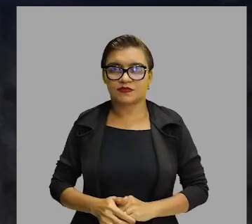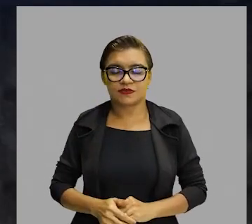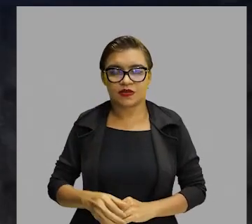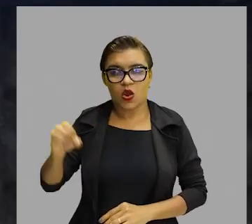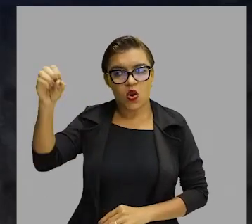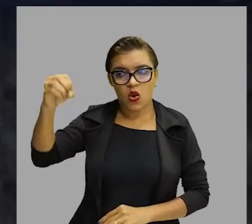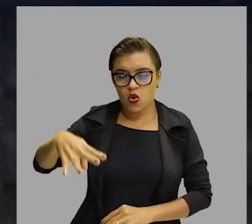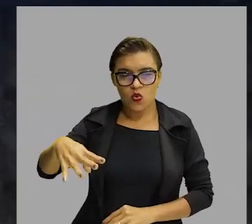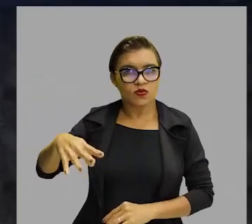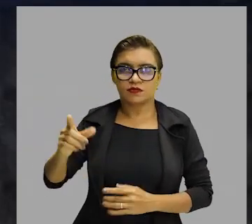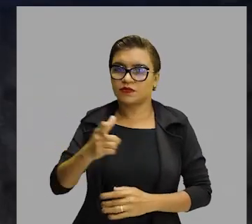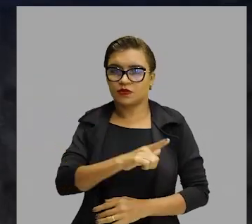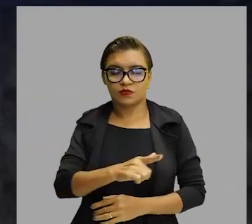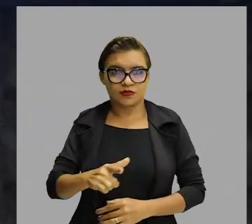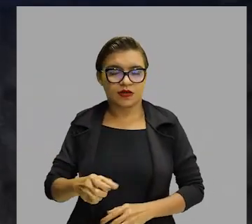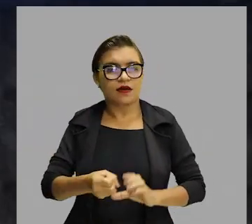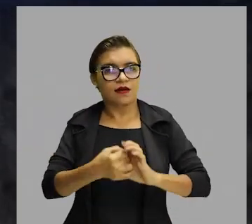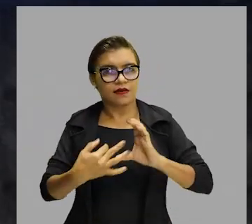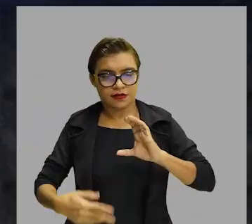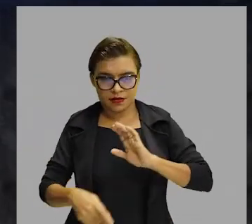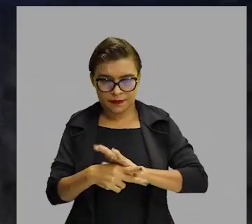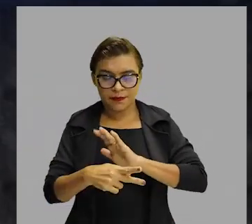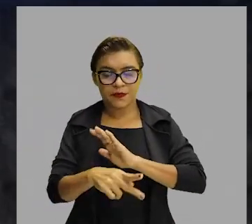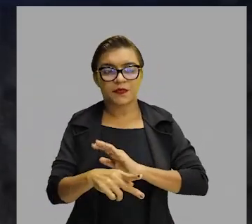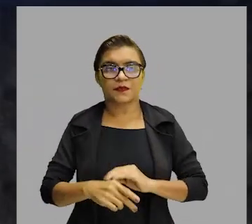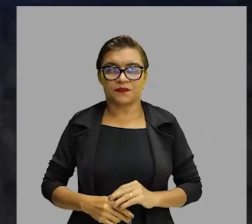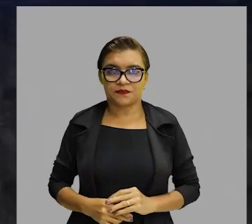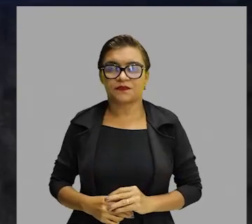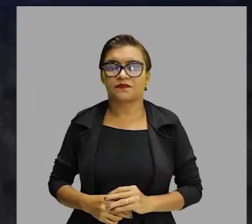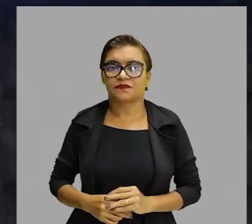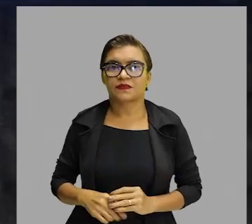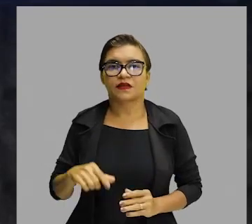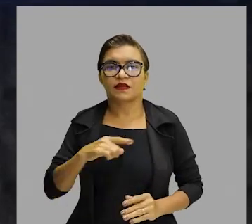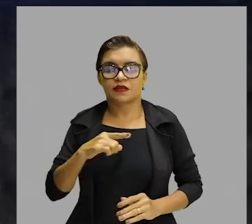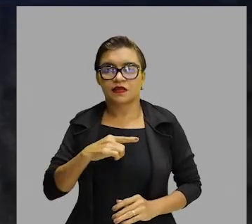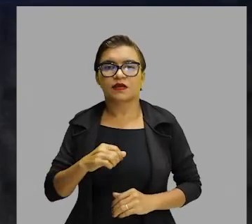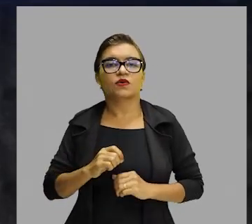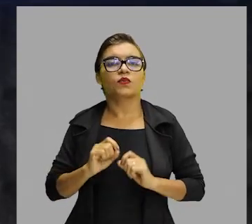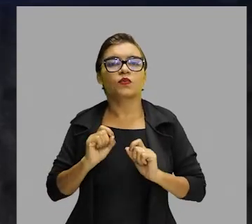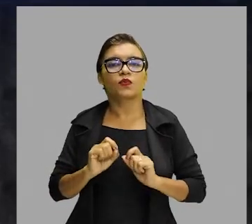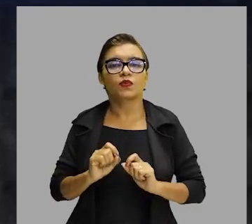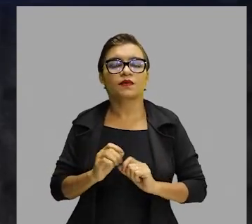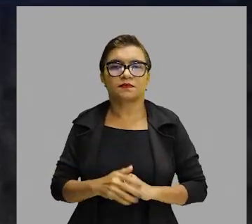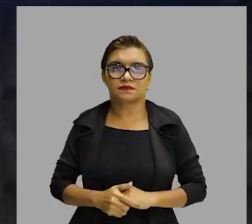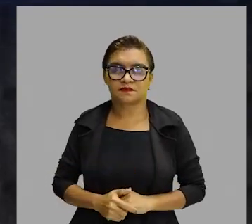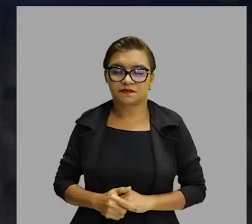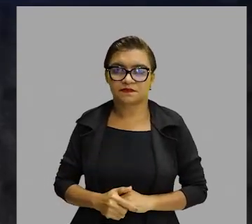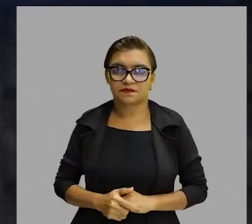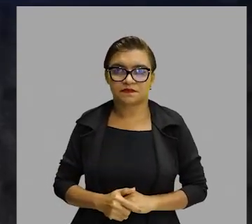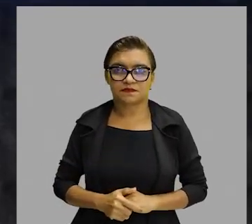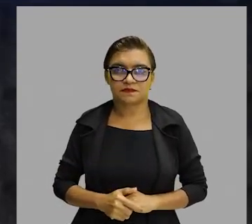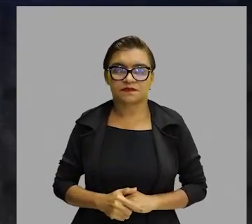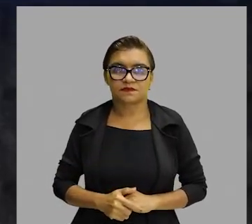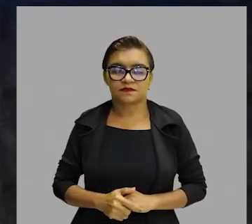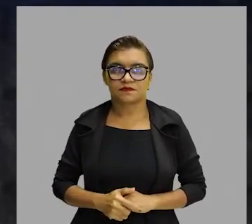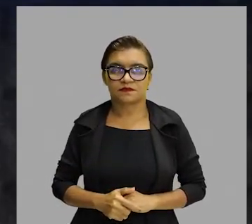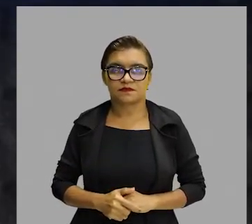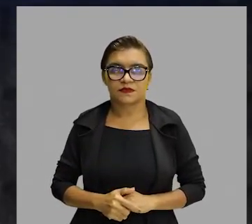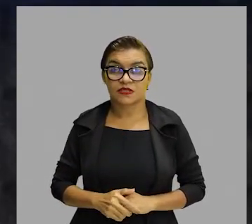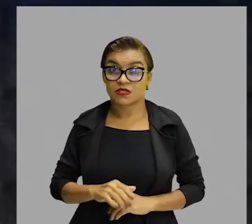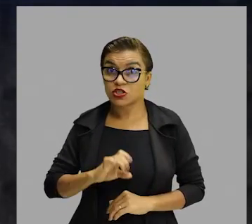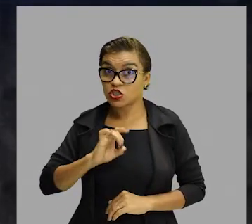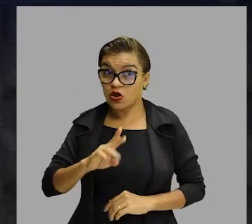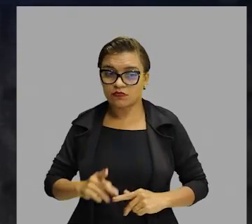luz, então ele tem essa característica de emitir apenas aí do P para o